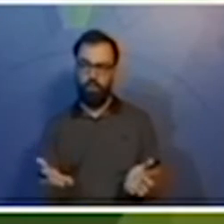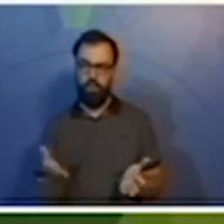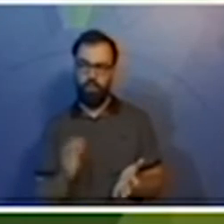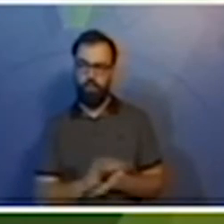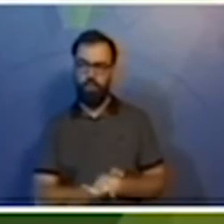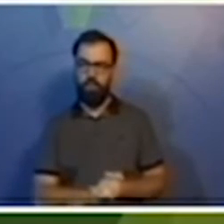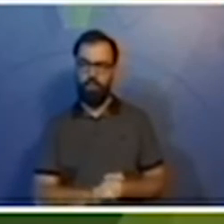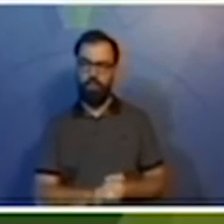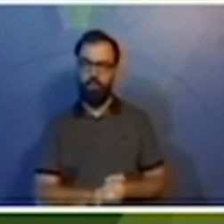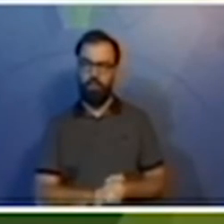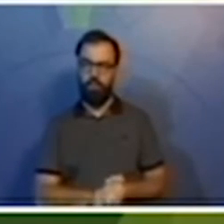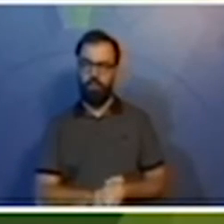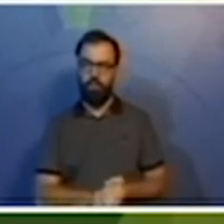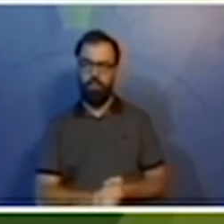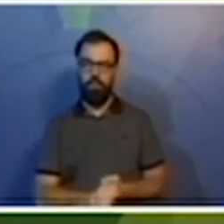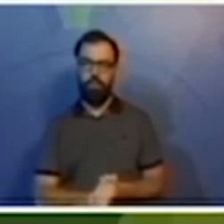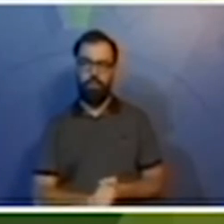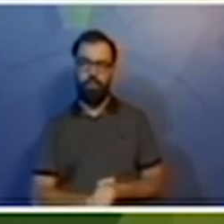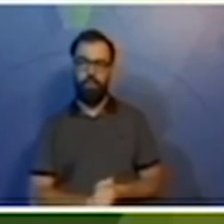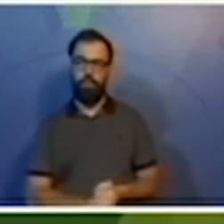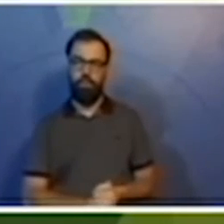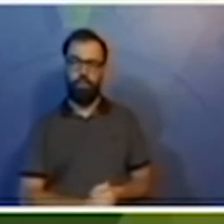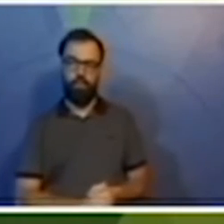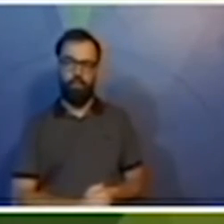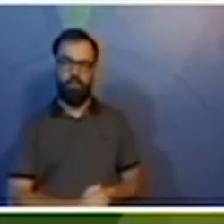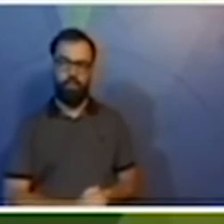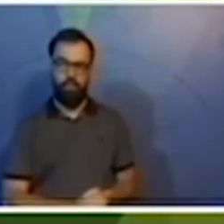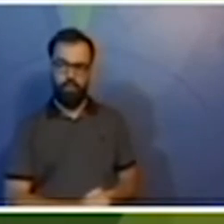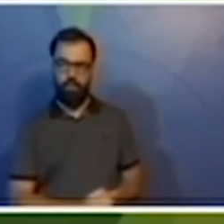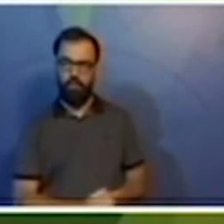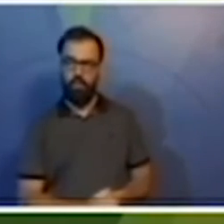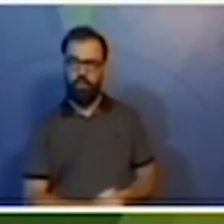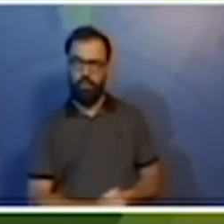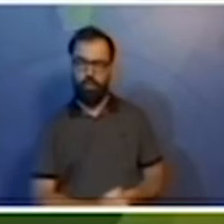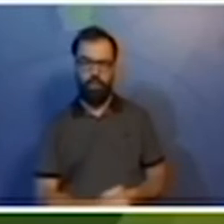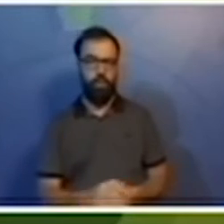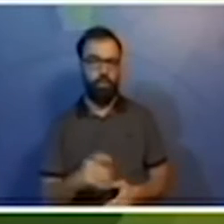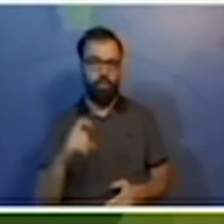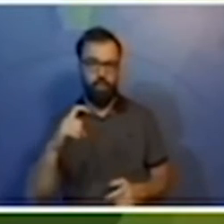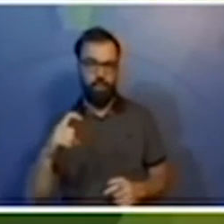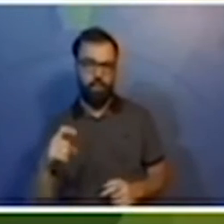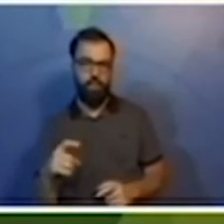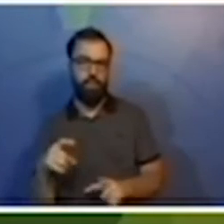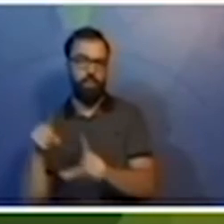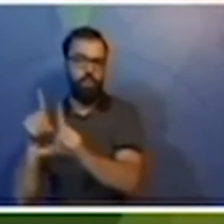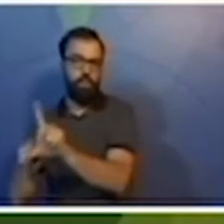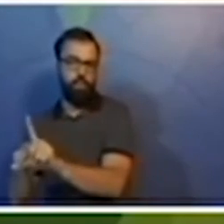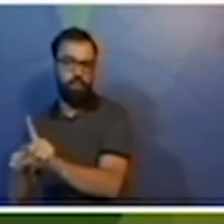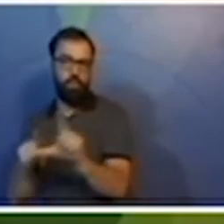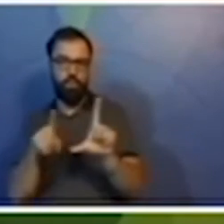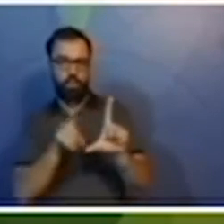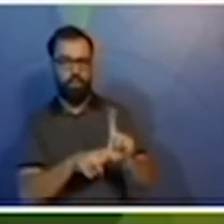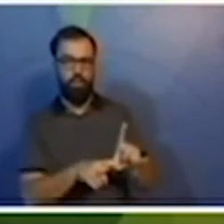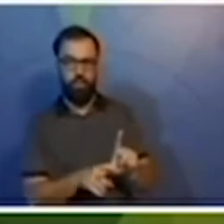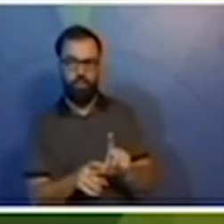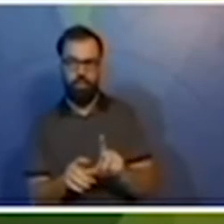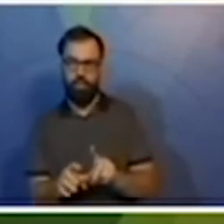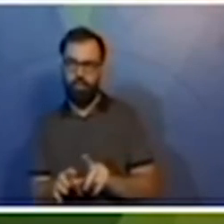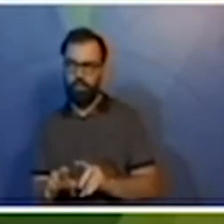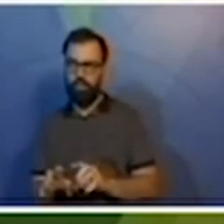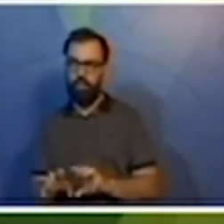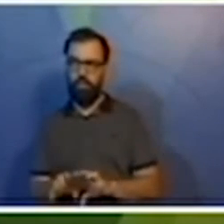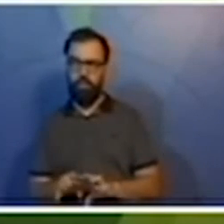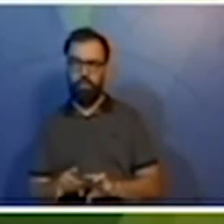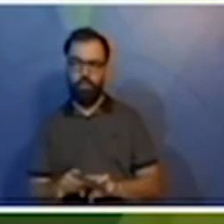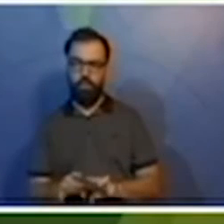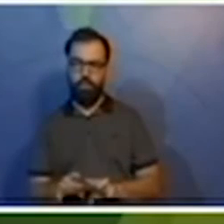Agora, não tem mais o que operar. O que a gente faz? Tudo que for letra, tudo que for